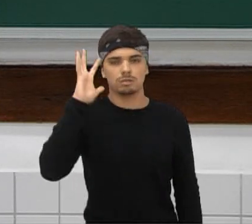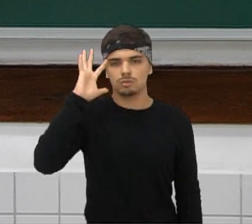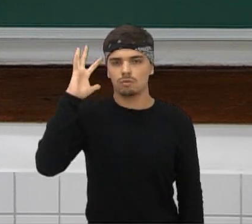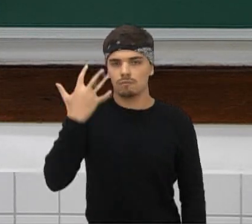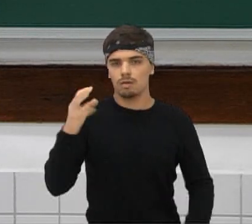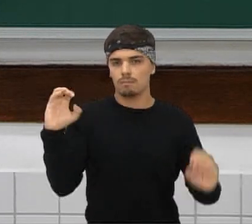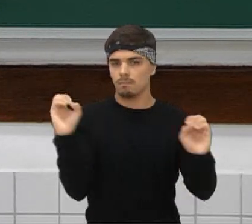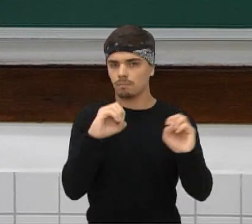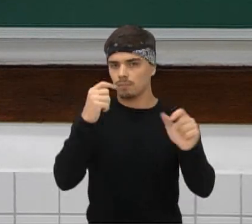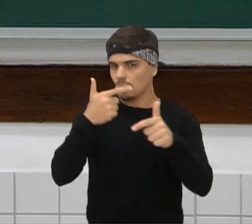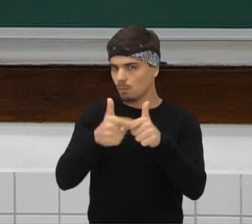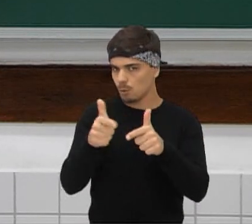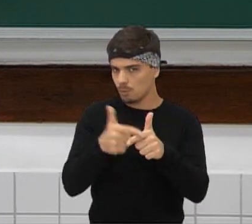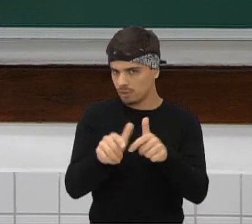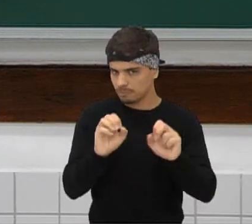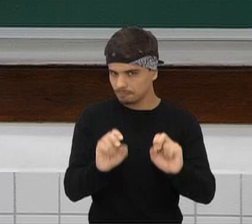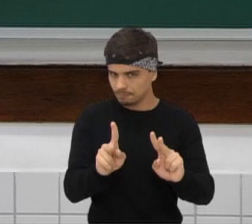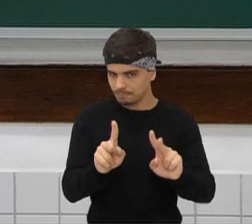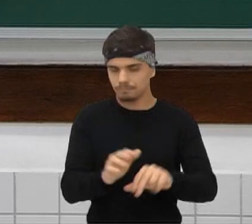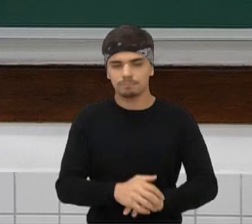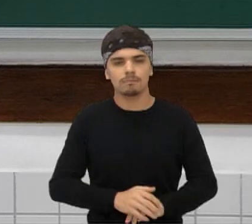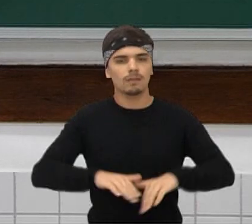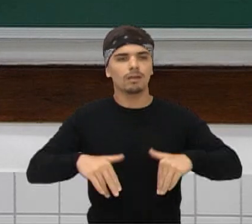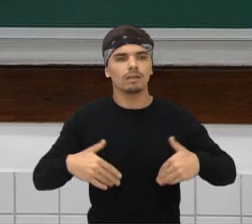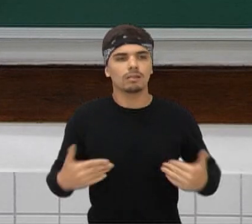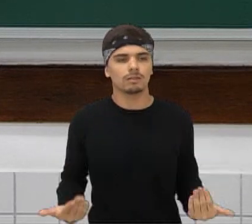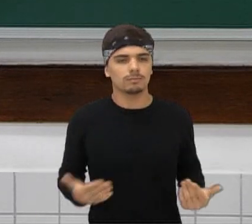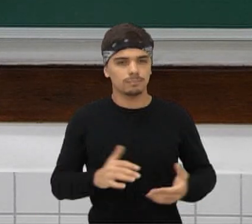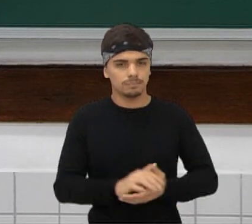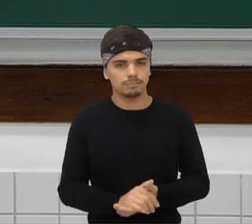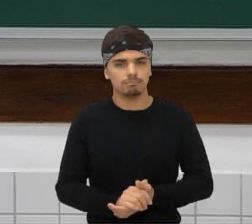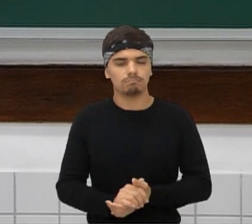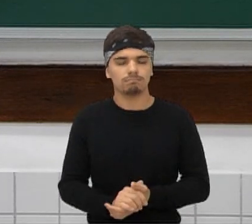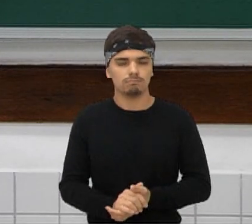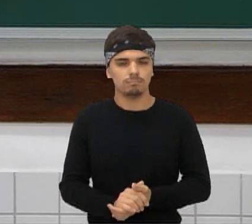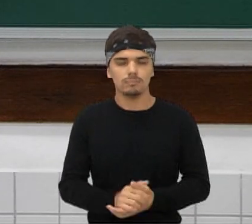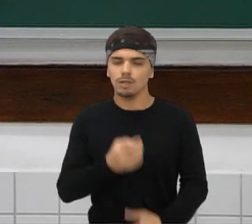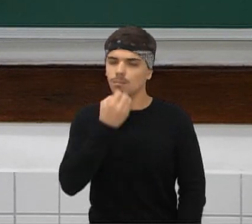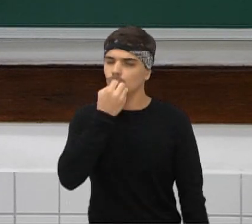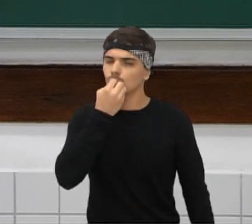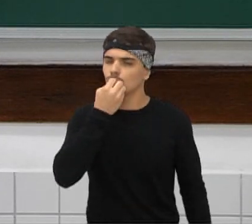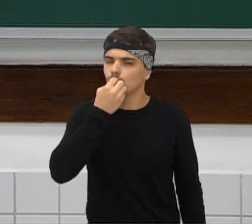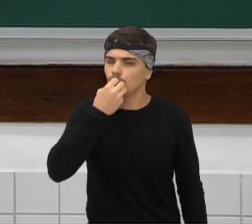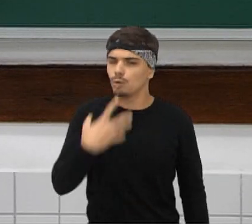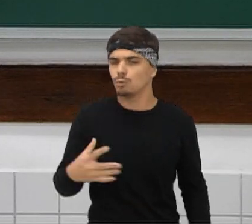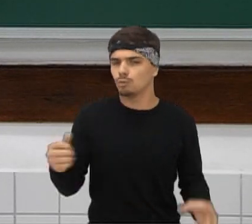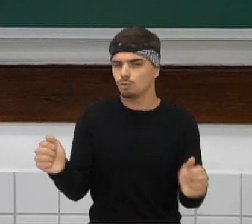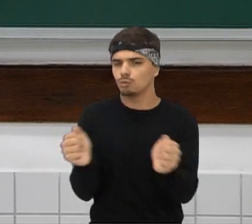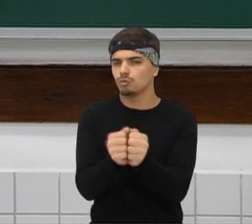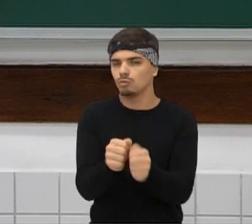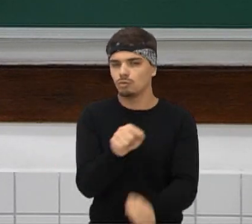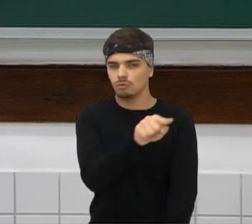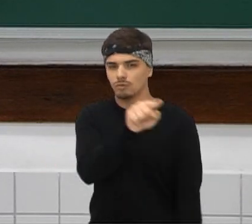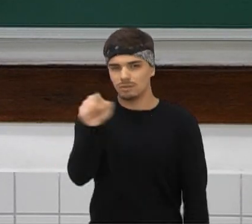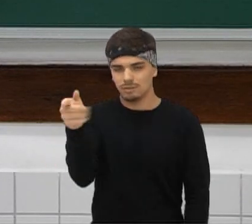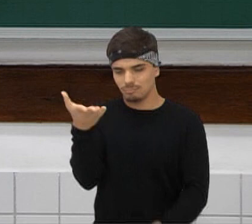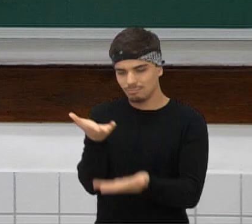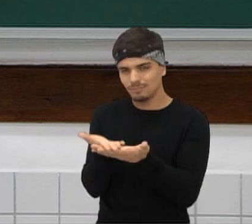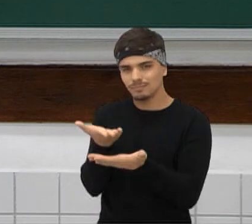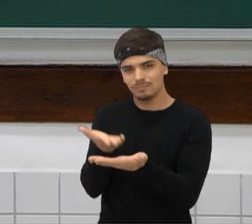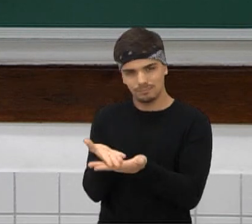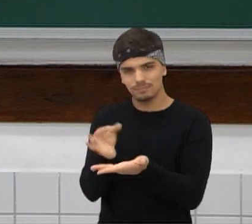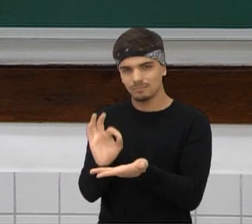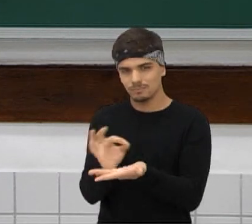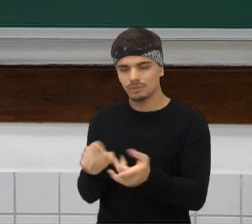sem problema algum. Tá certo? Então, assim, foi muito bom estar com vocês, né, nesta aula.